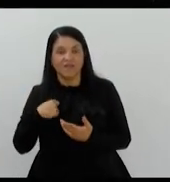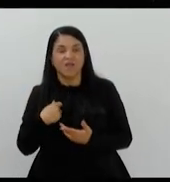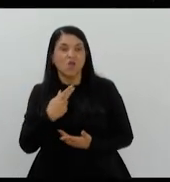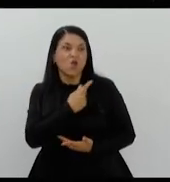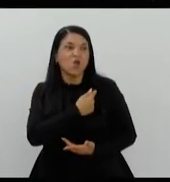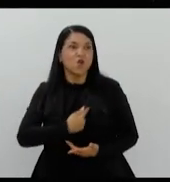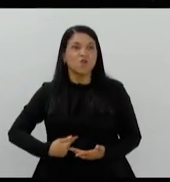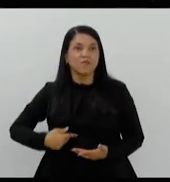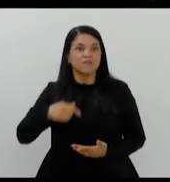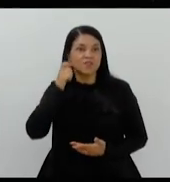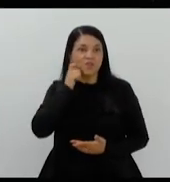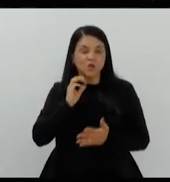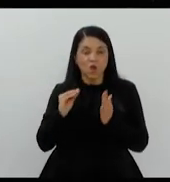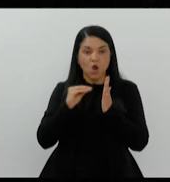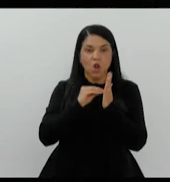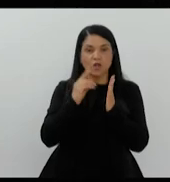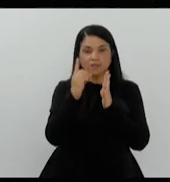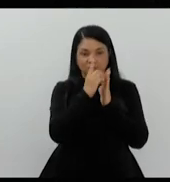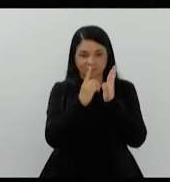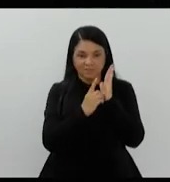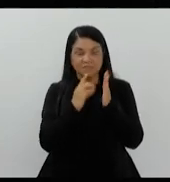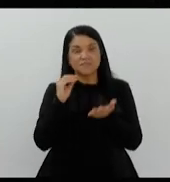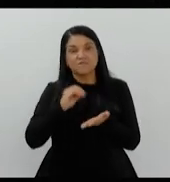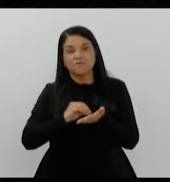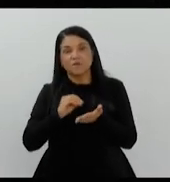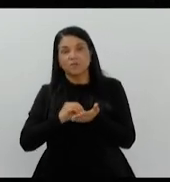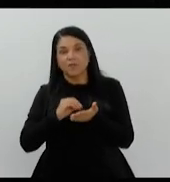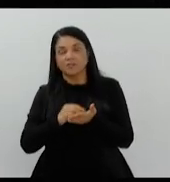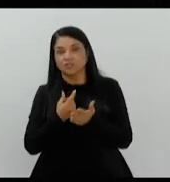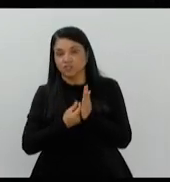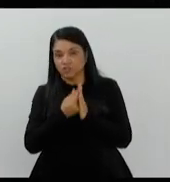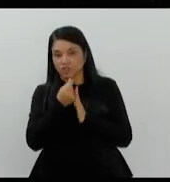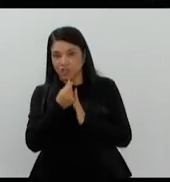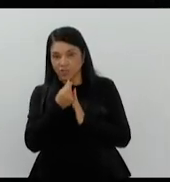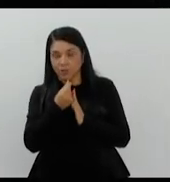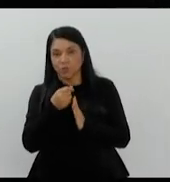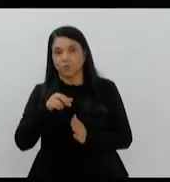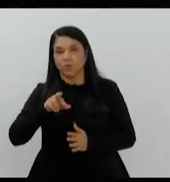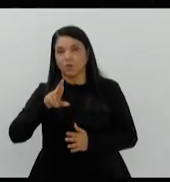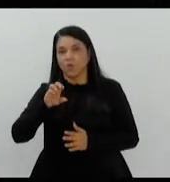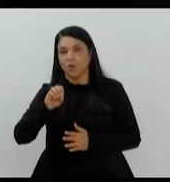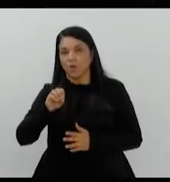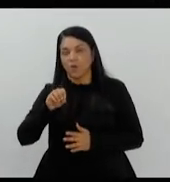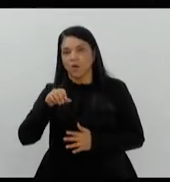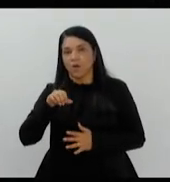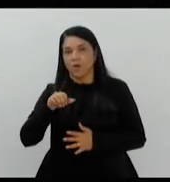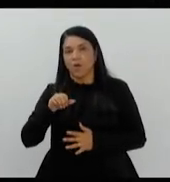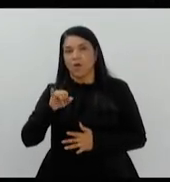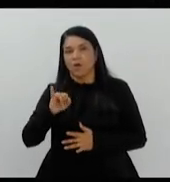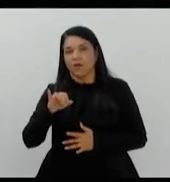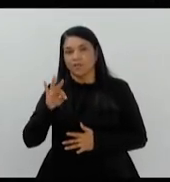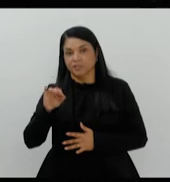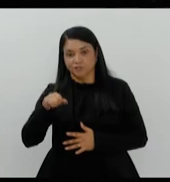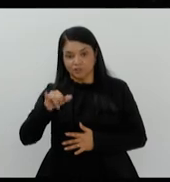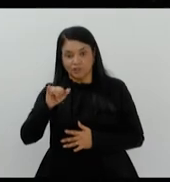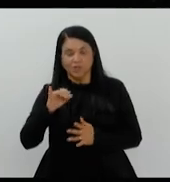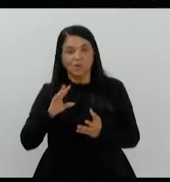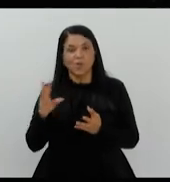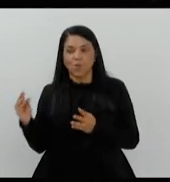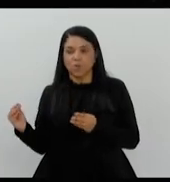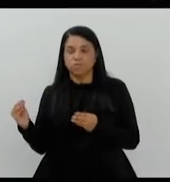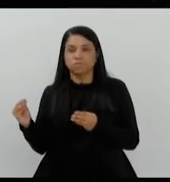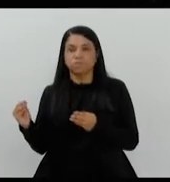dinheiro do ROIT-PE do Rio Previdência, eu coloco o recurso da fonte